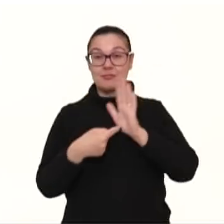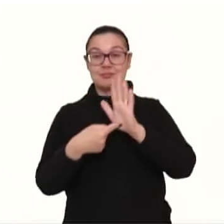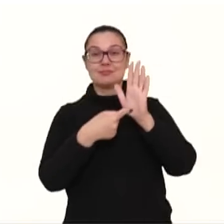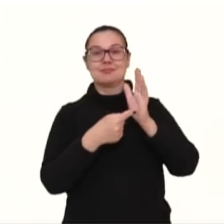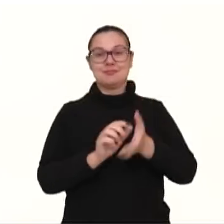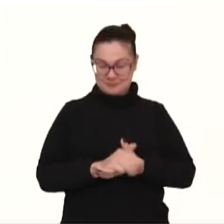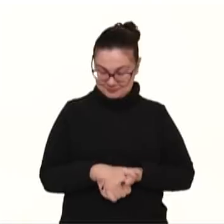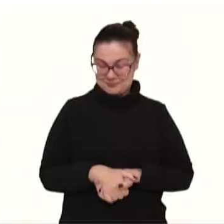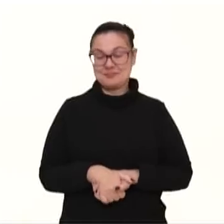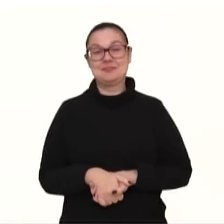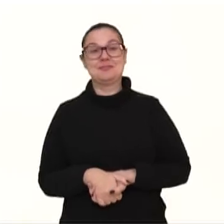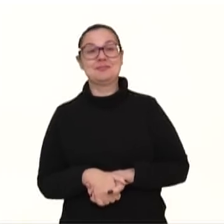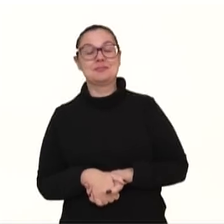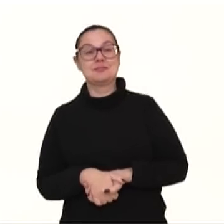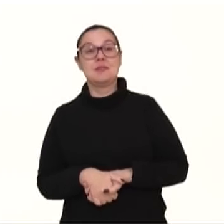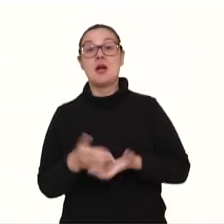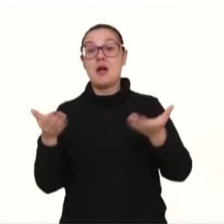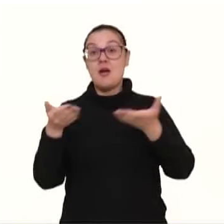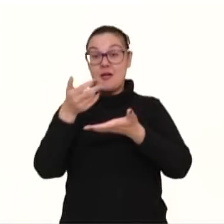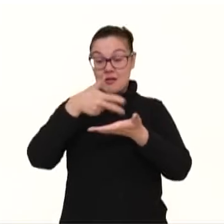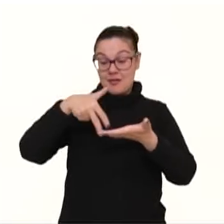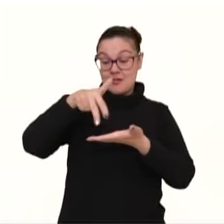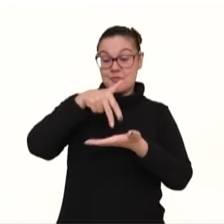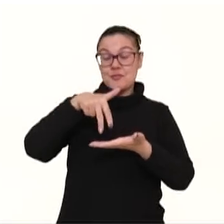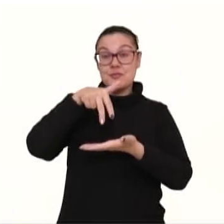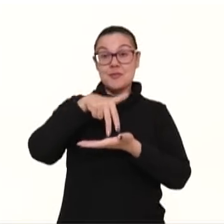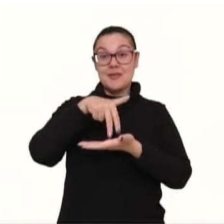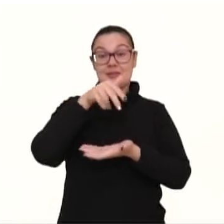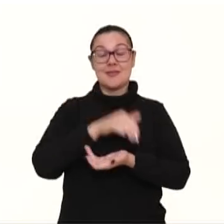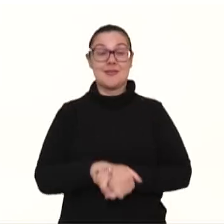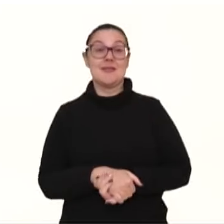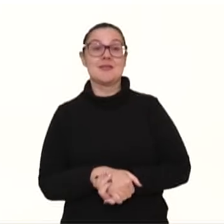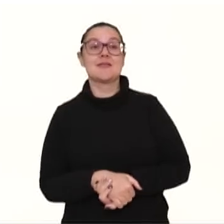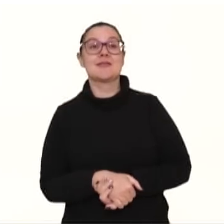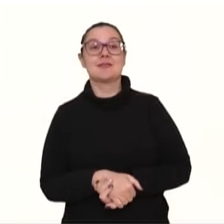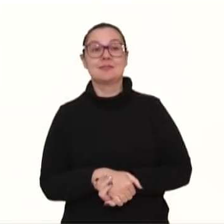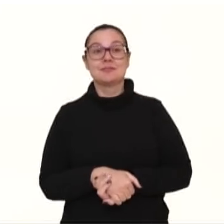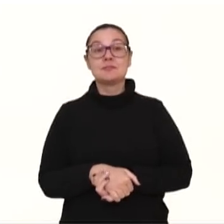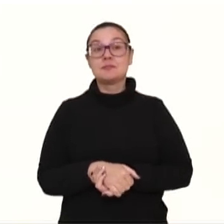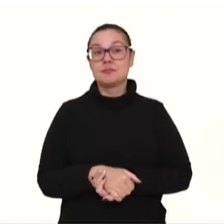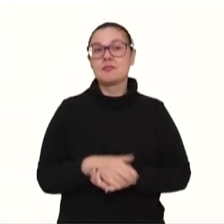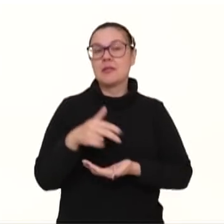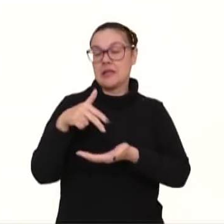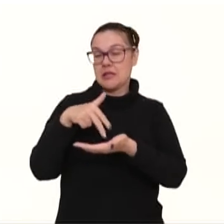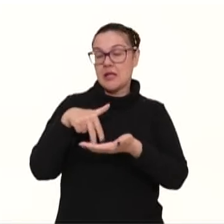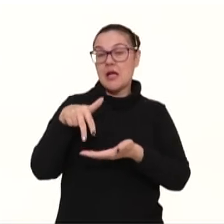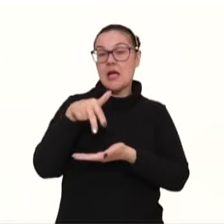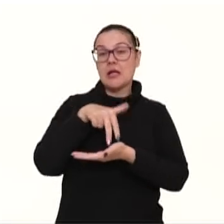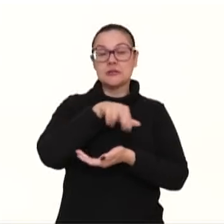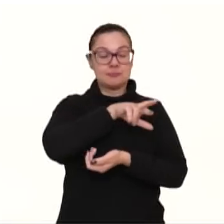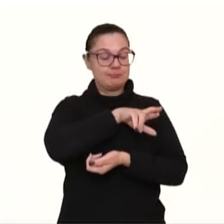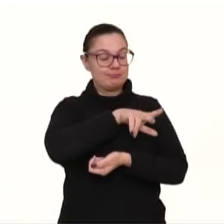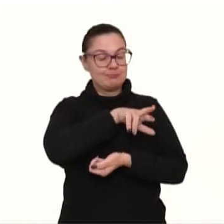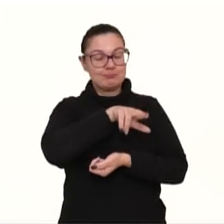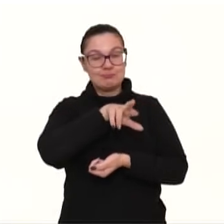criaram. Agora vamos falar um pouquinho sobre a dança. Então a dança faz parte de